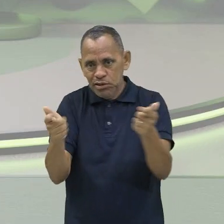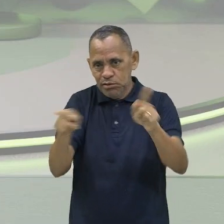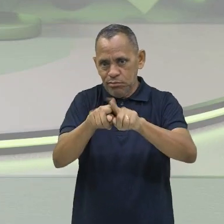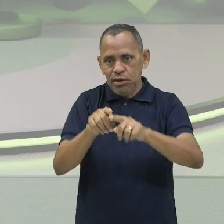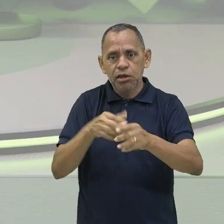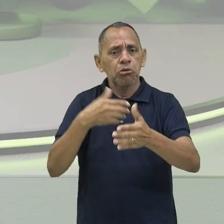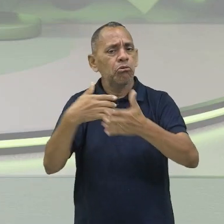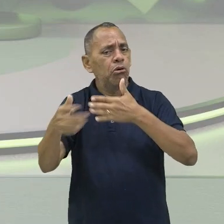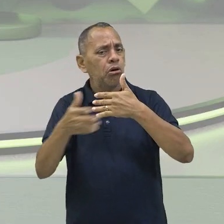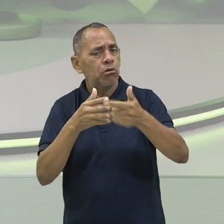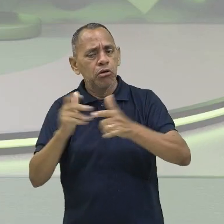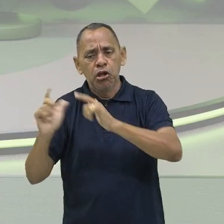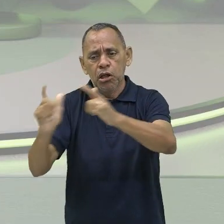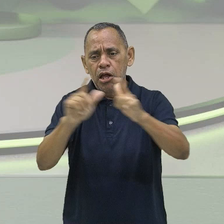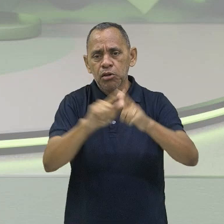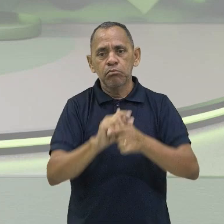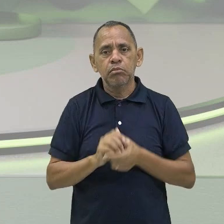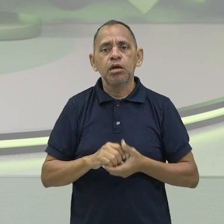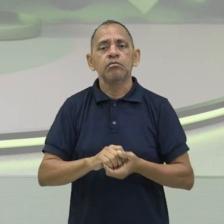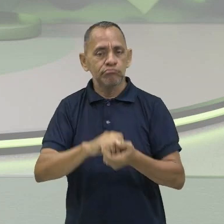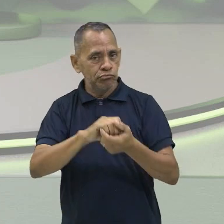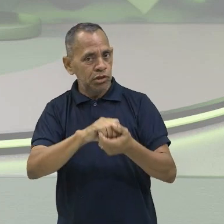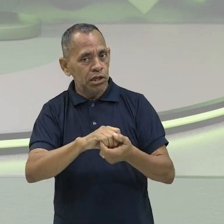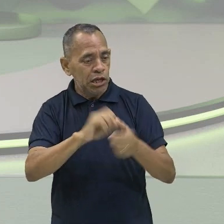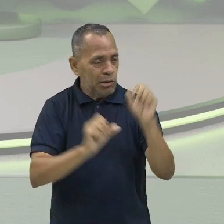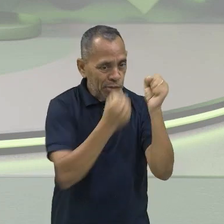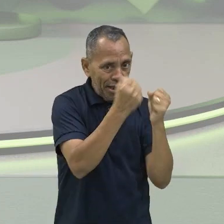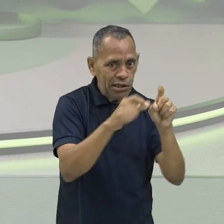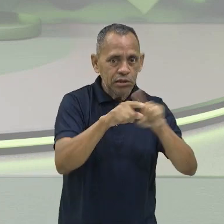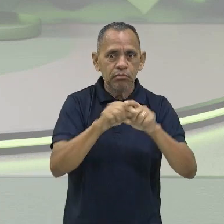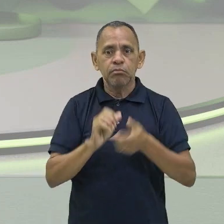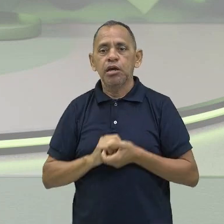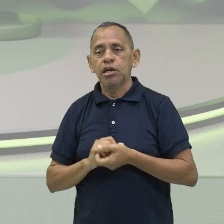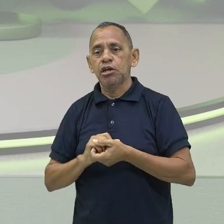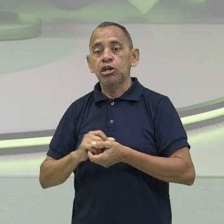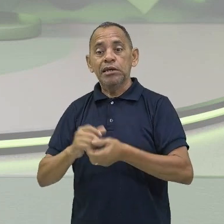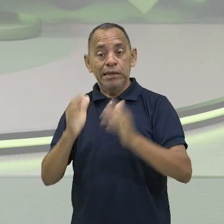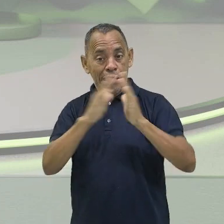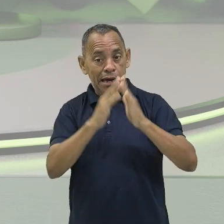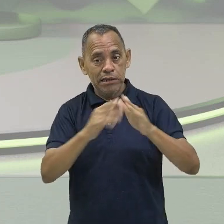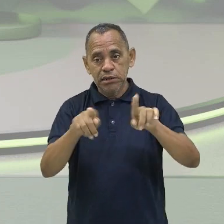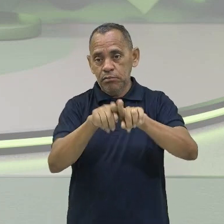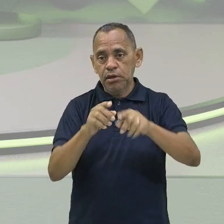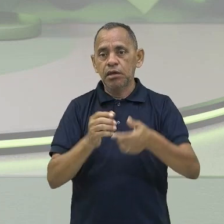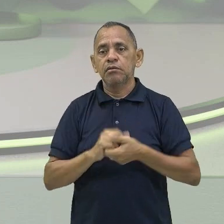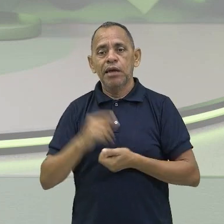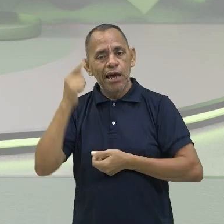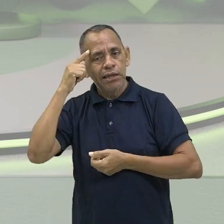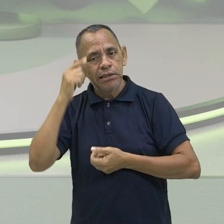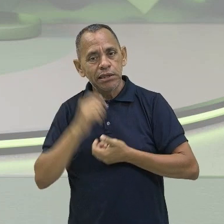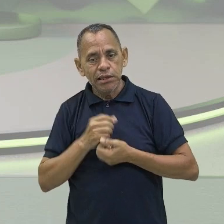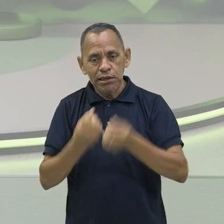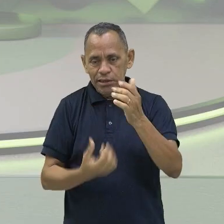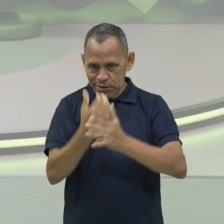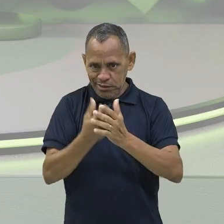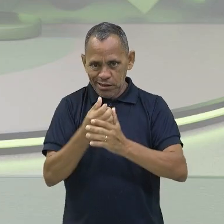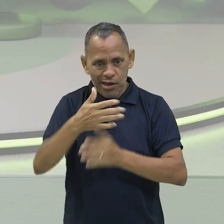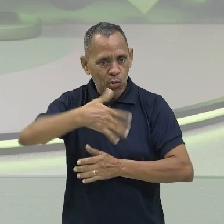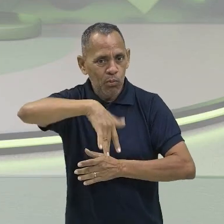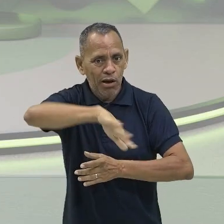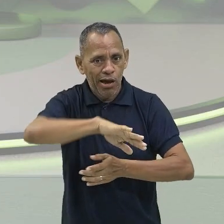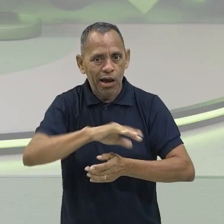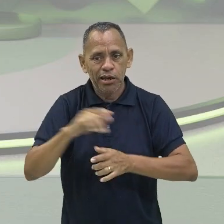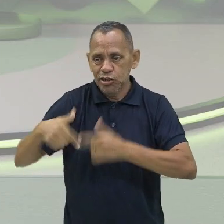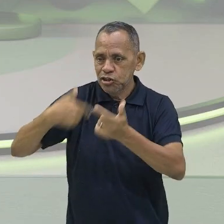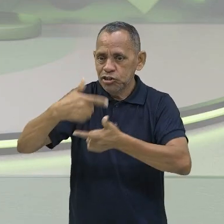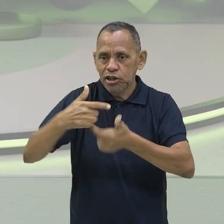ele industrial, comercial ou doméstico. A ideia central é criar um espaço de trabalho mais eficiente,